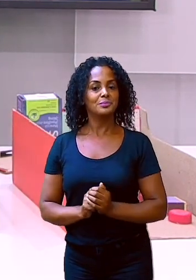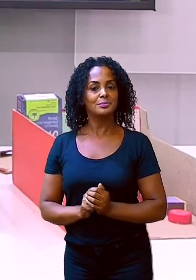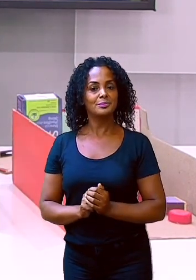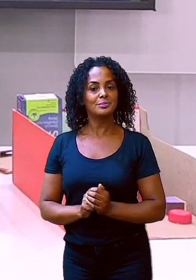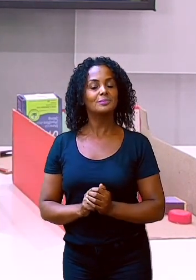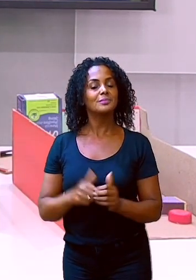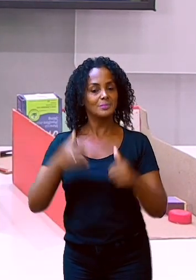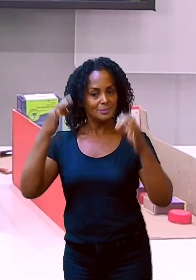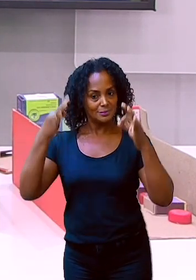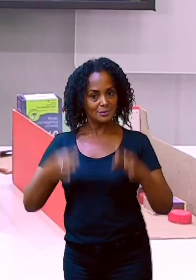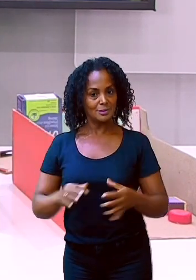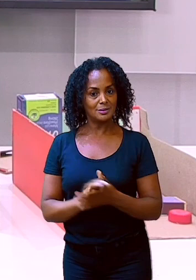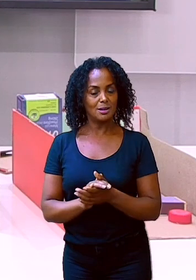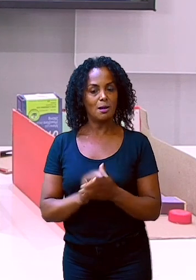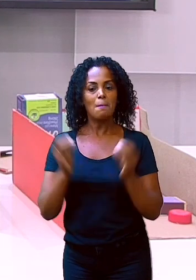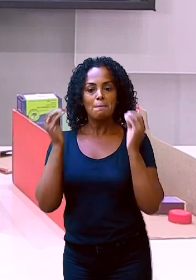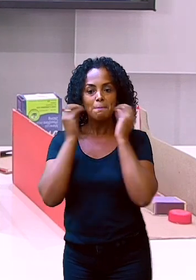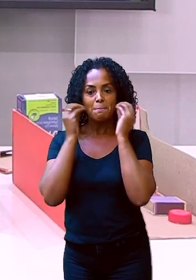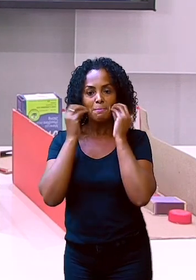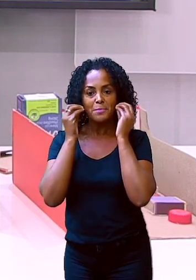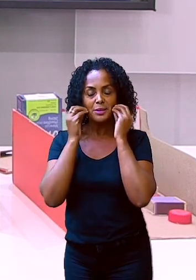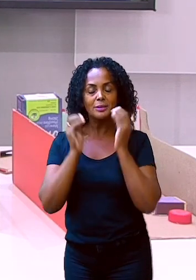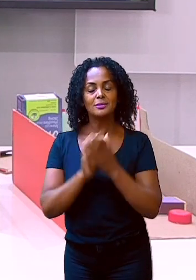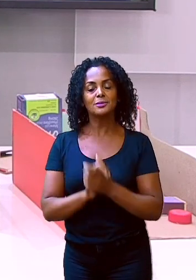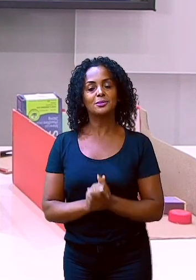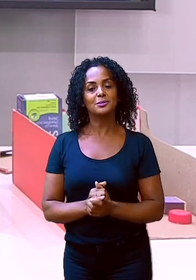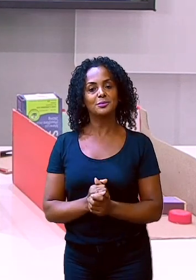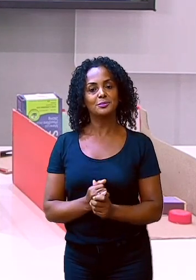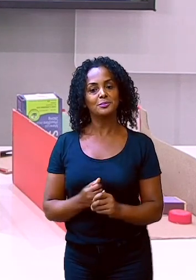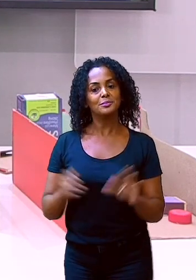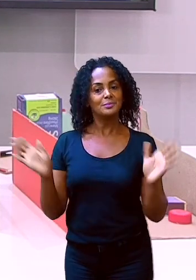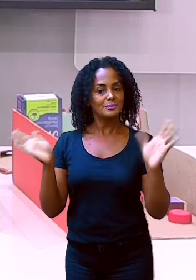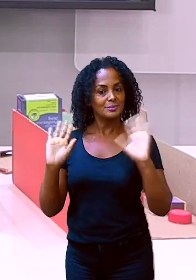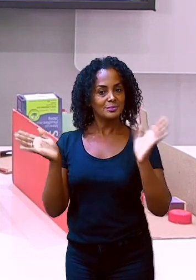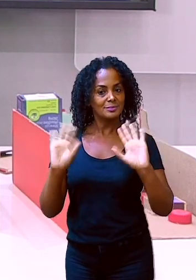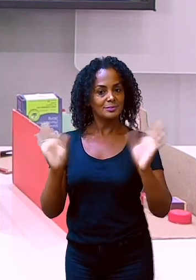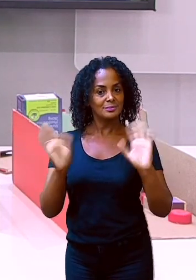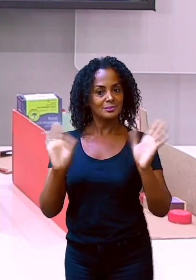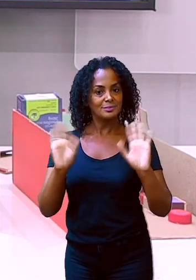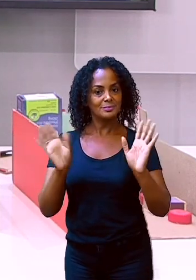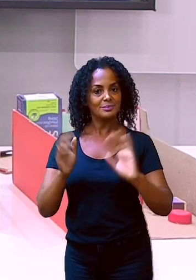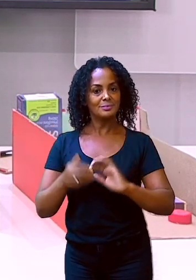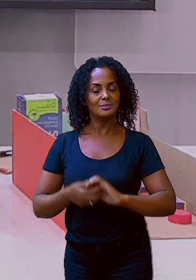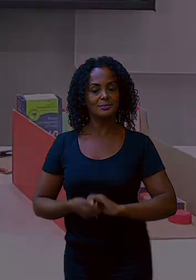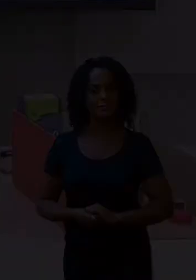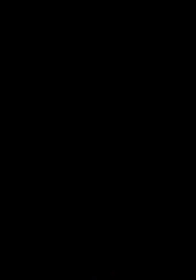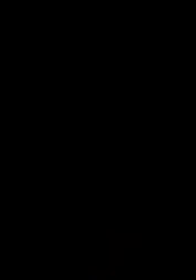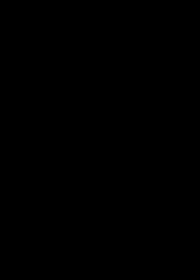Combinado? Beijo no coração, fiquem com Deus e até nossa próxima aula.